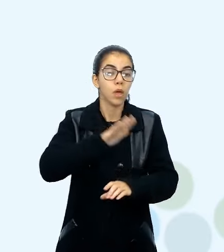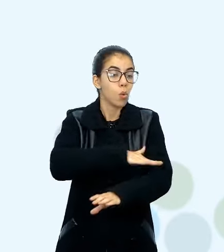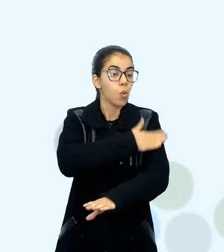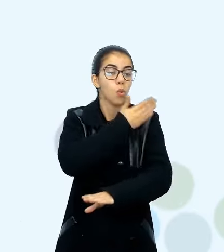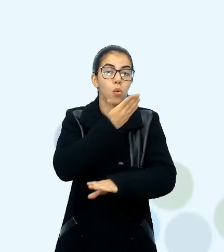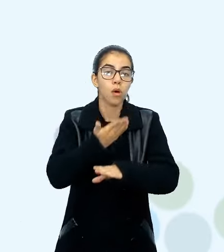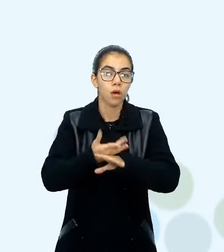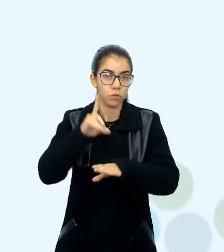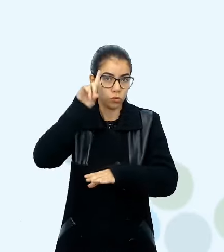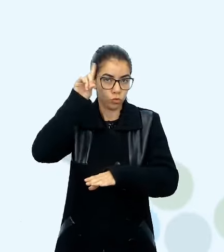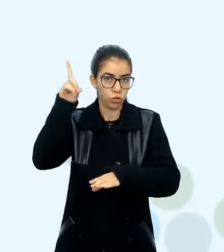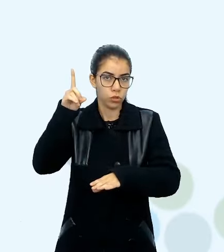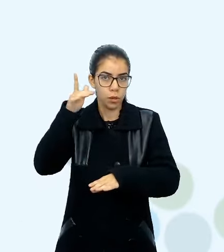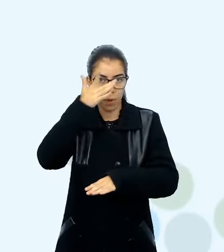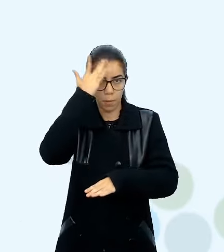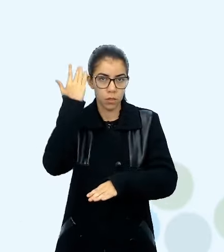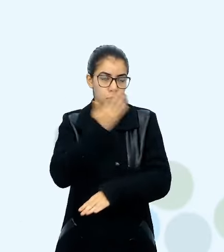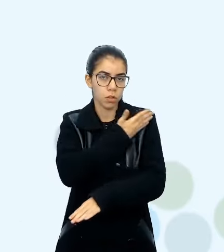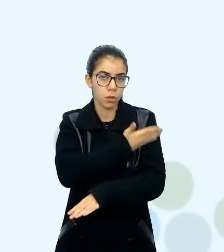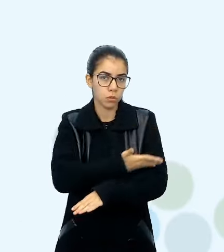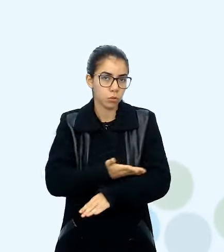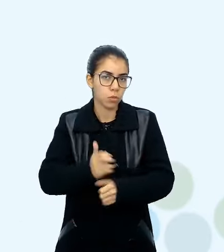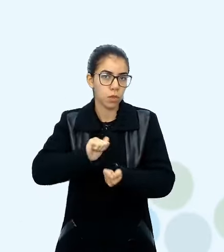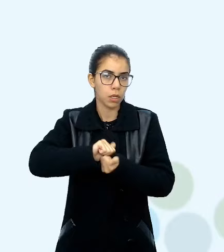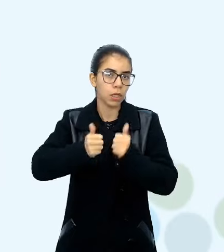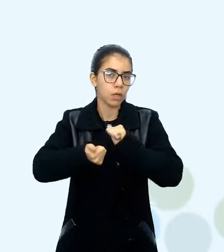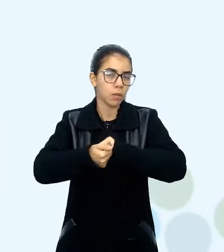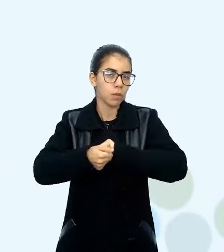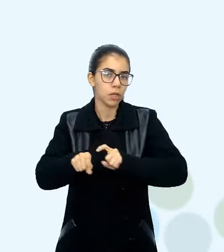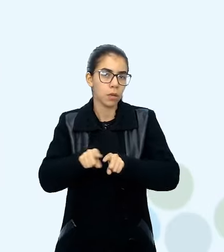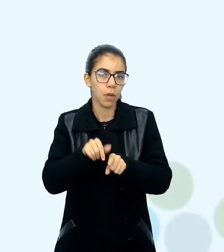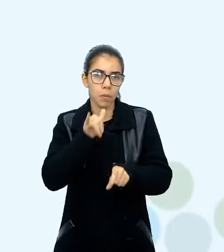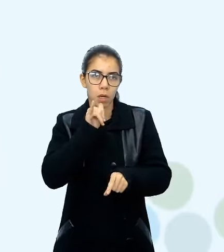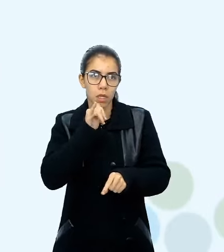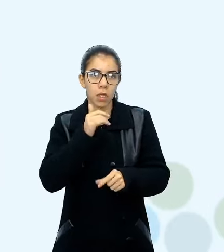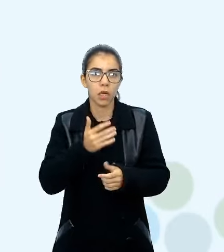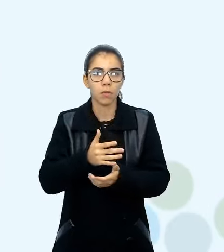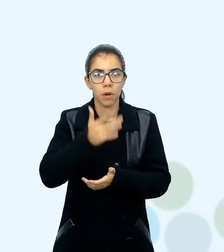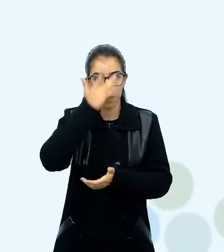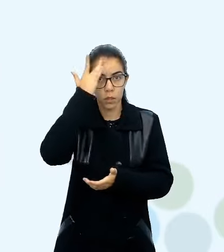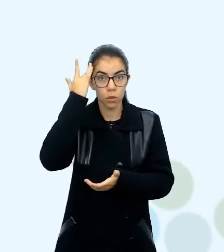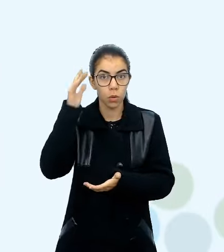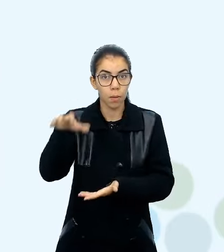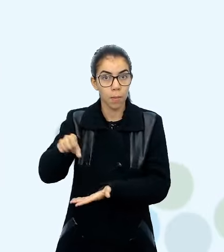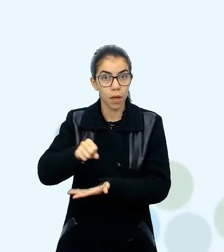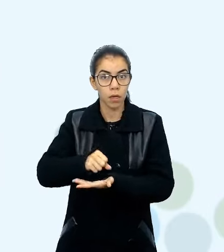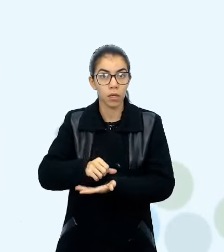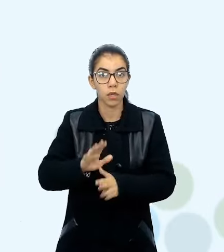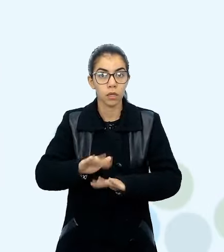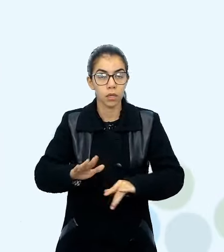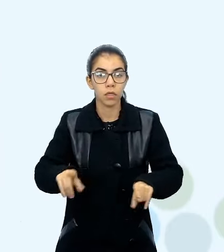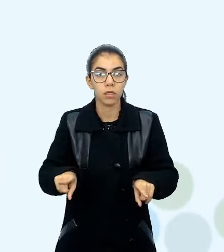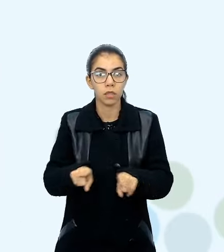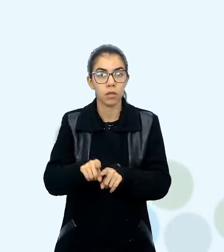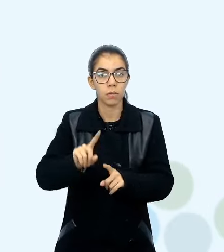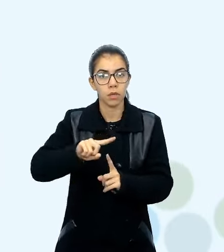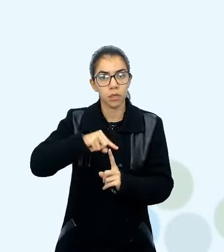também ter esse hábito e não simplesmente pegar a criança e poder levar, né? Como a Tânia disse,